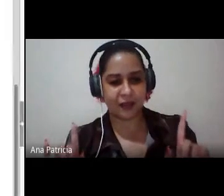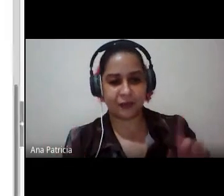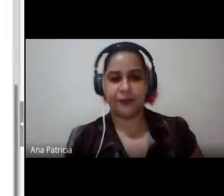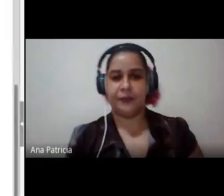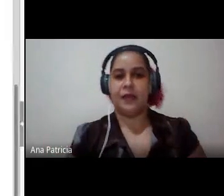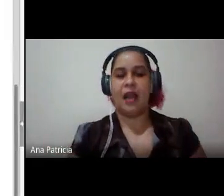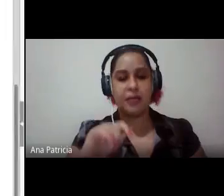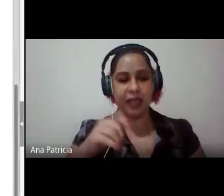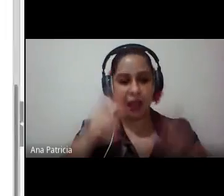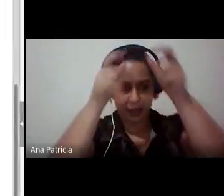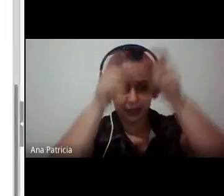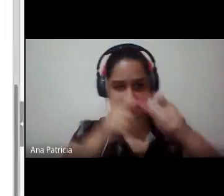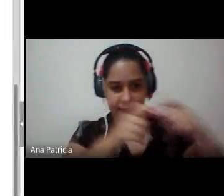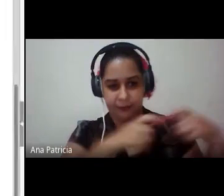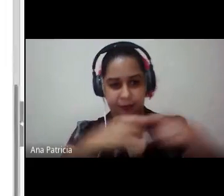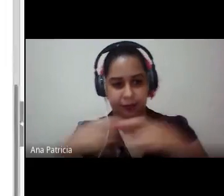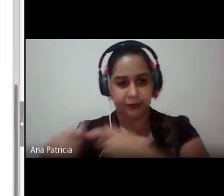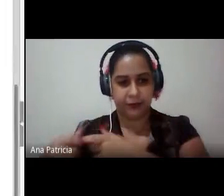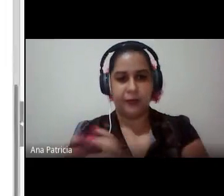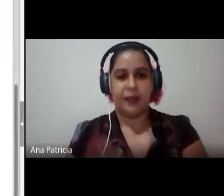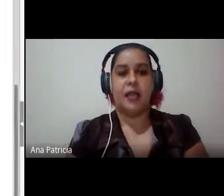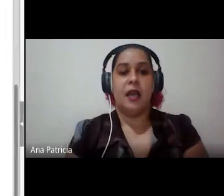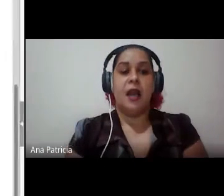articulação. O sinal é esse.